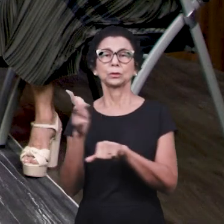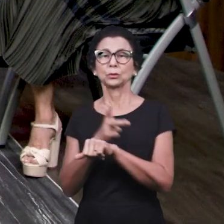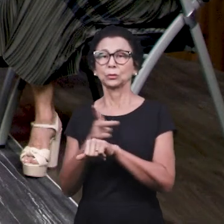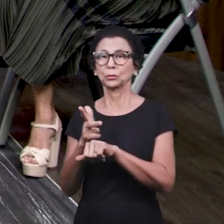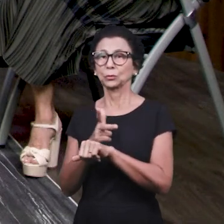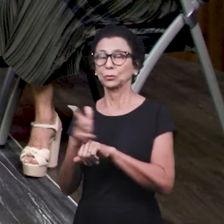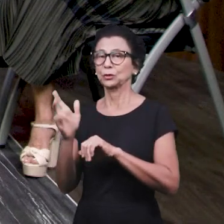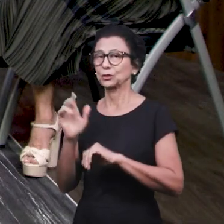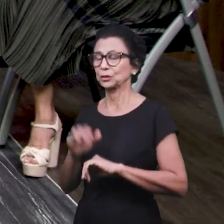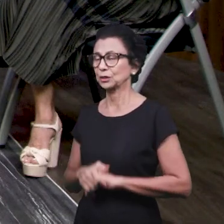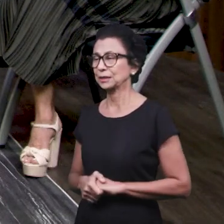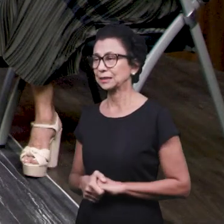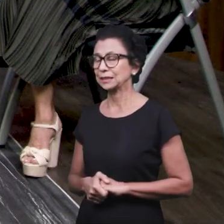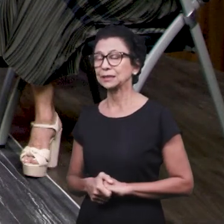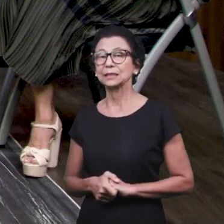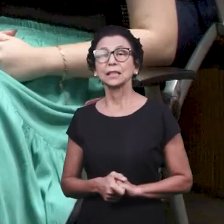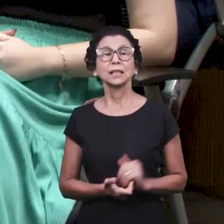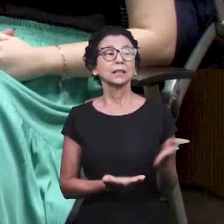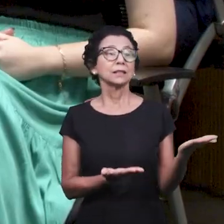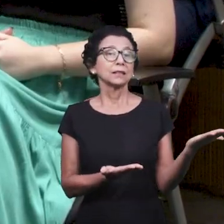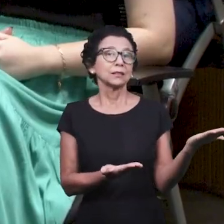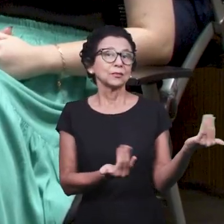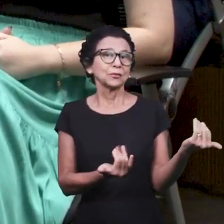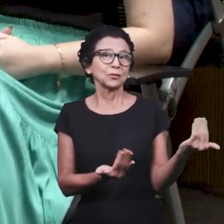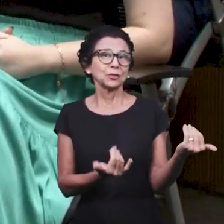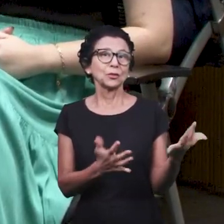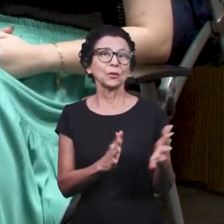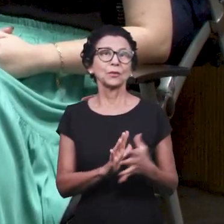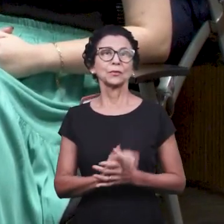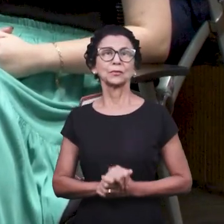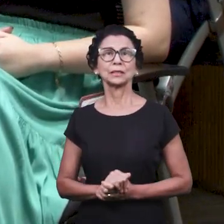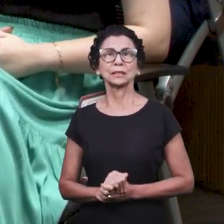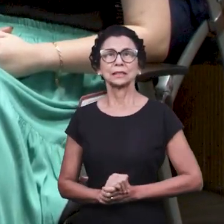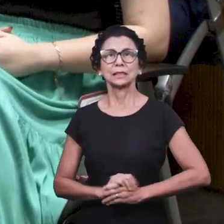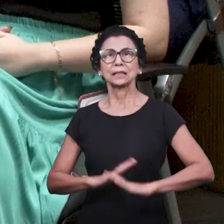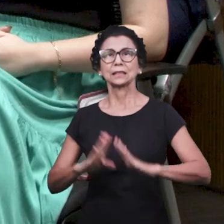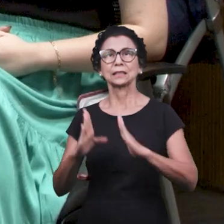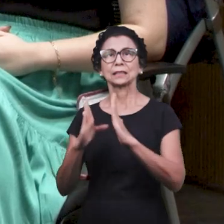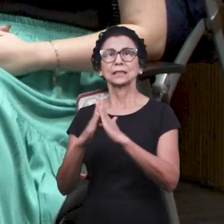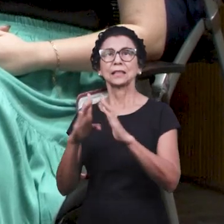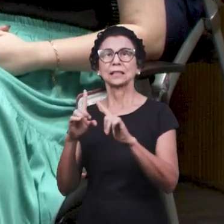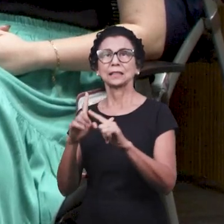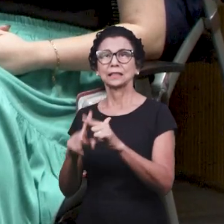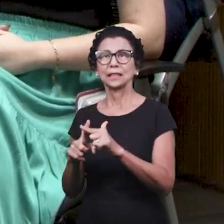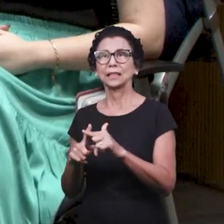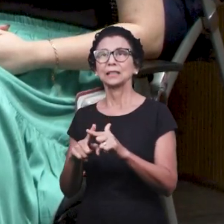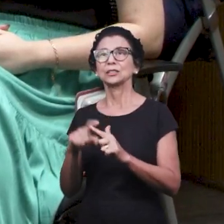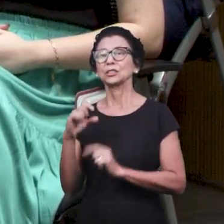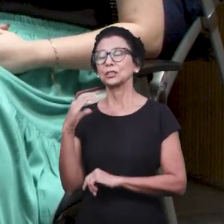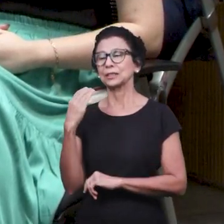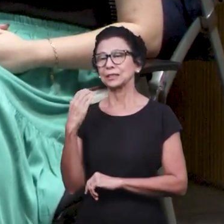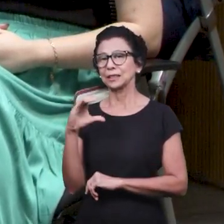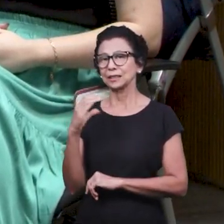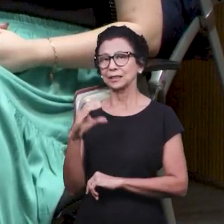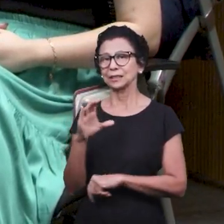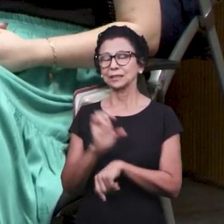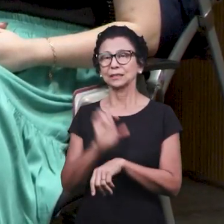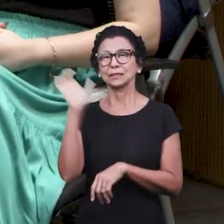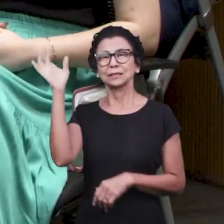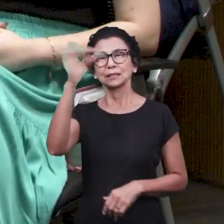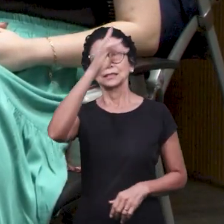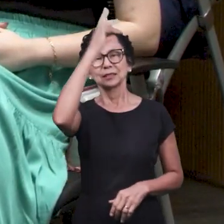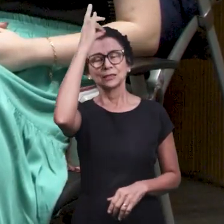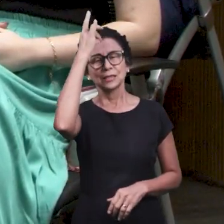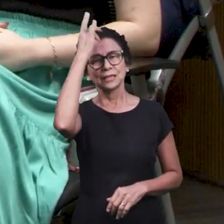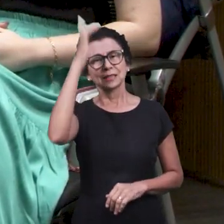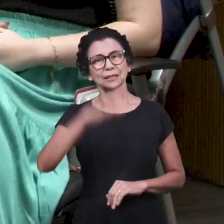aqui jovens da Igreja de Vila Capixaba, Cariacica, Espírito Santo. A paz